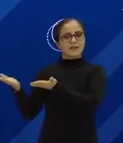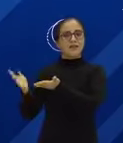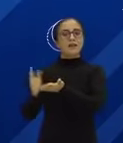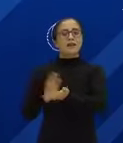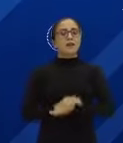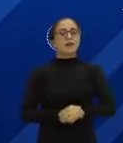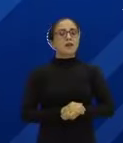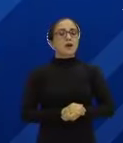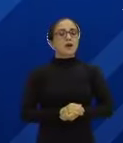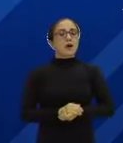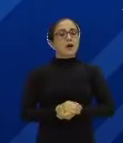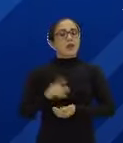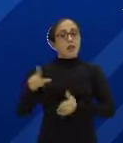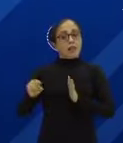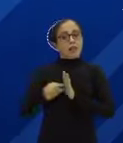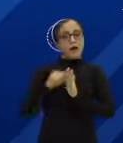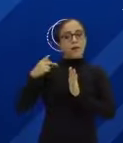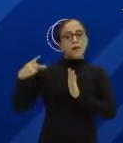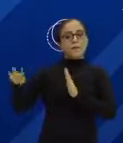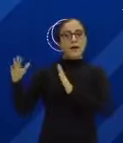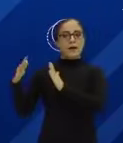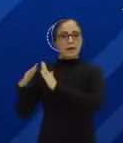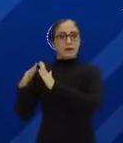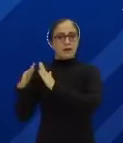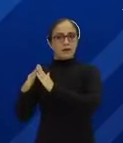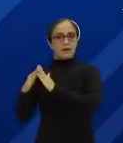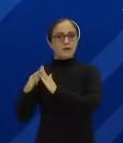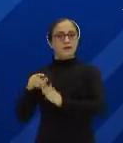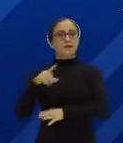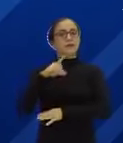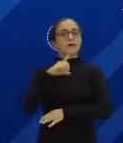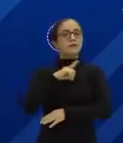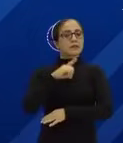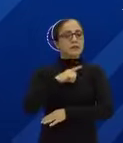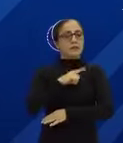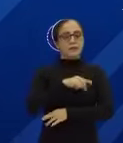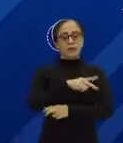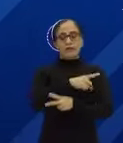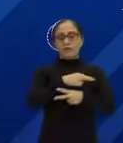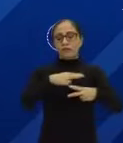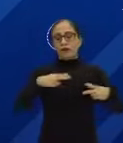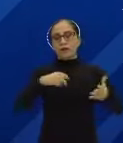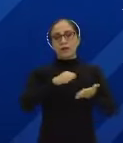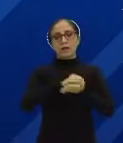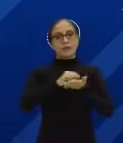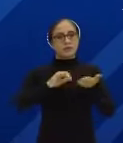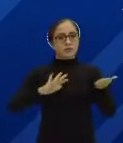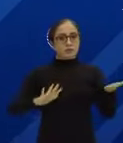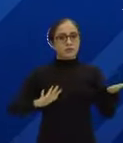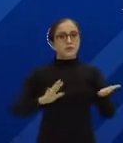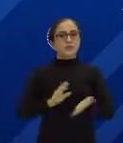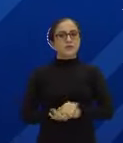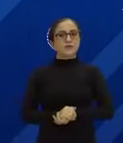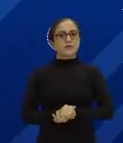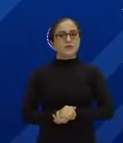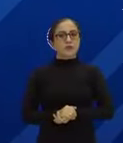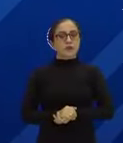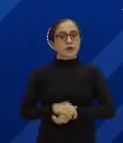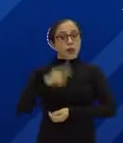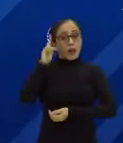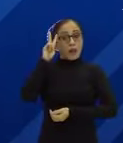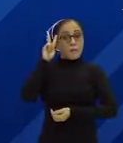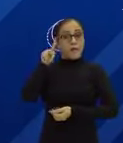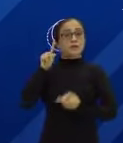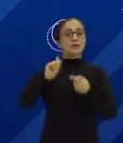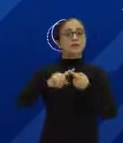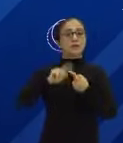www.seduc.pa.gov.br, vá lá na aba Para Casa e você vai ter vários exercícios para baixar e fazer. Lembrando também